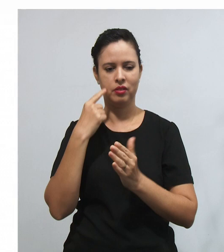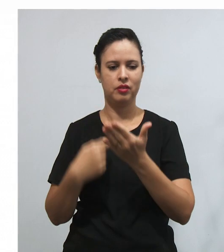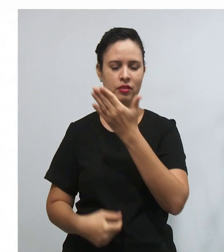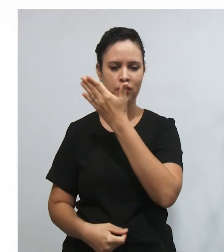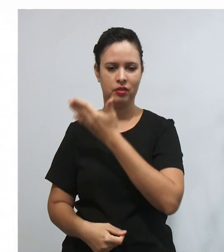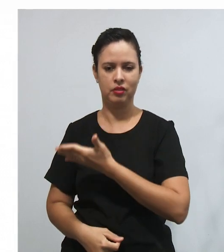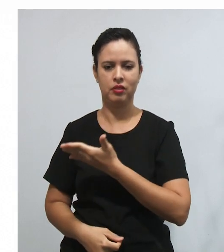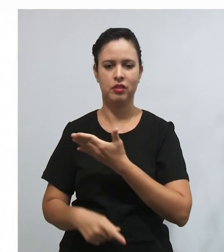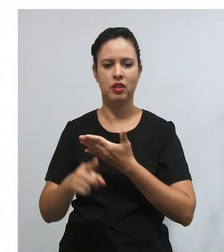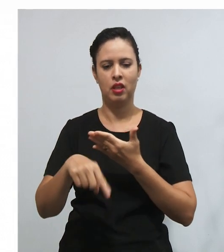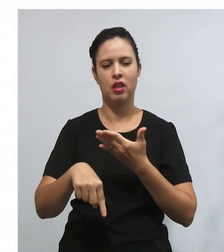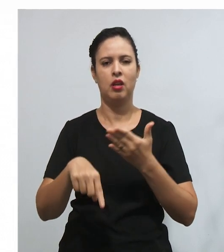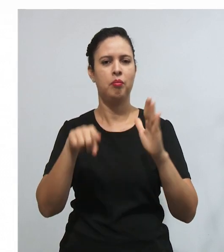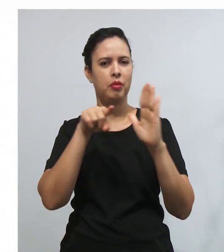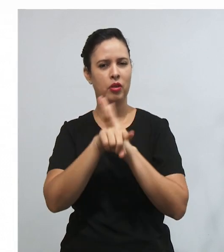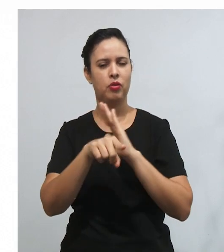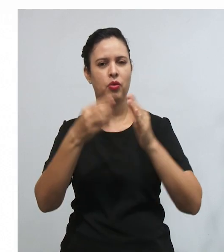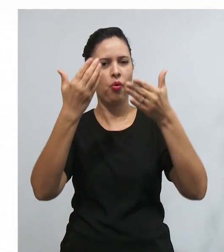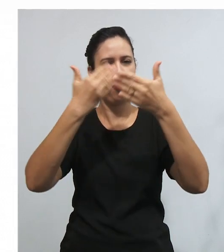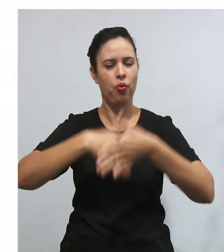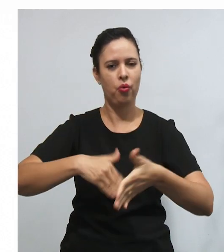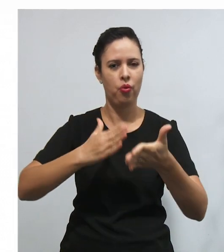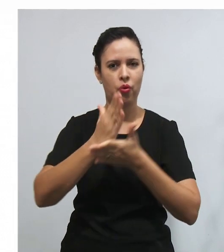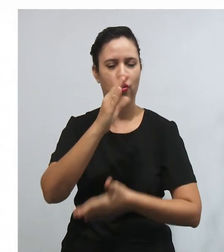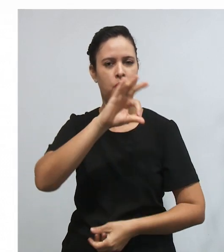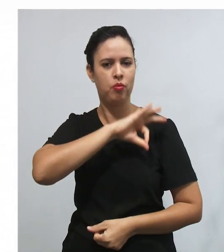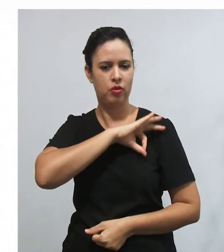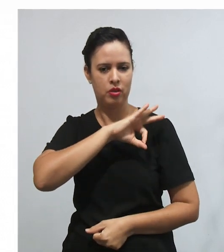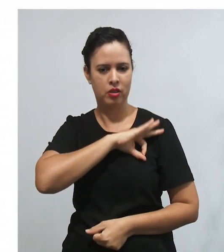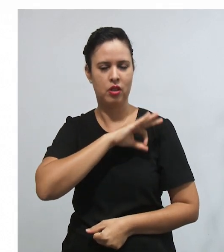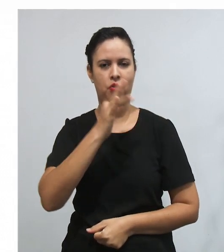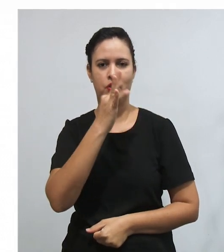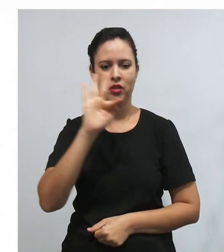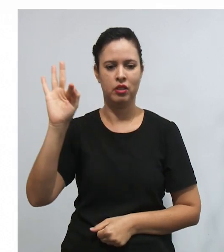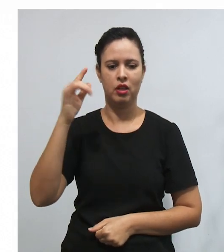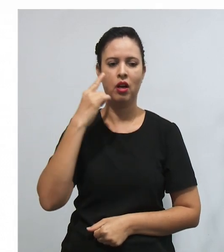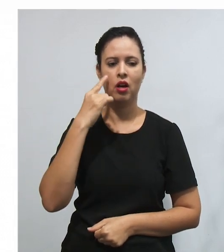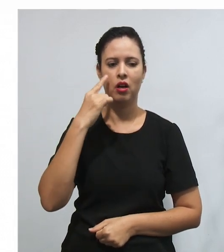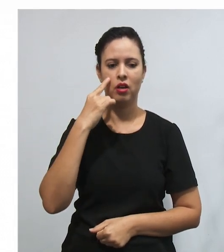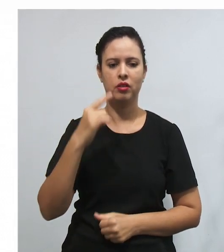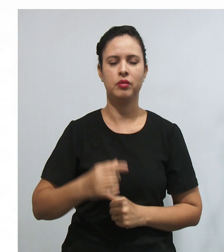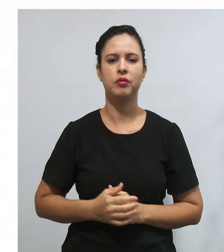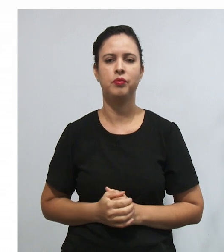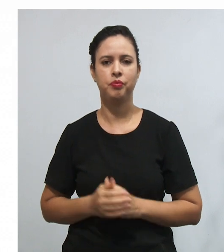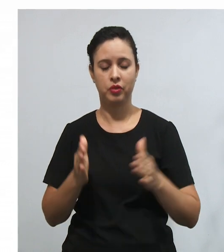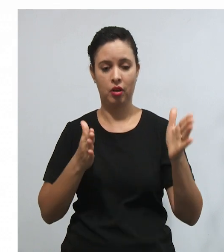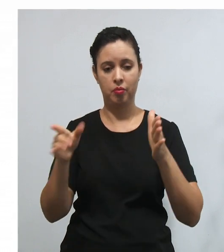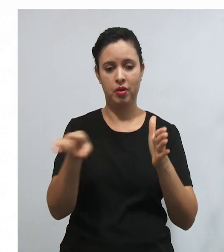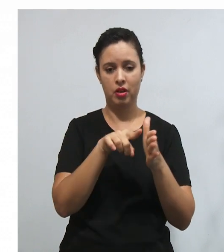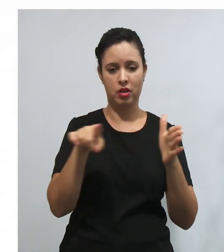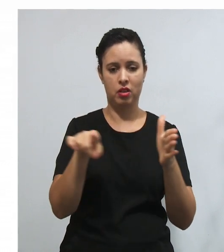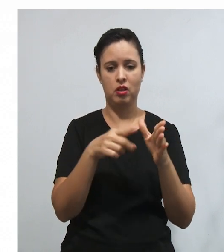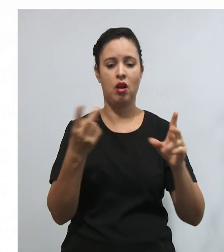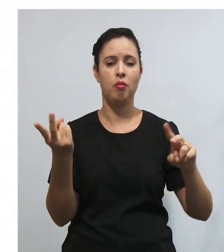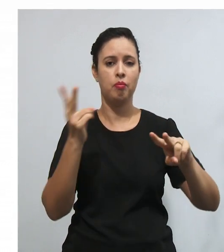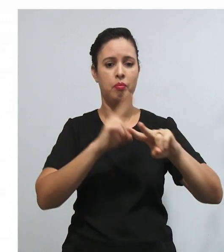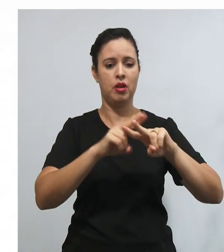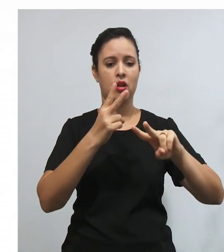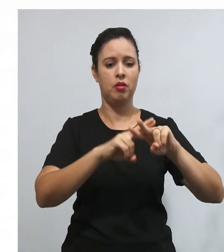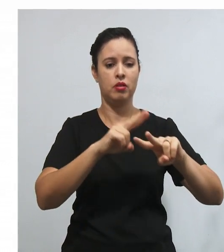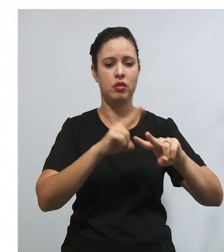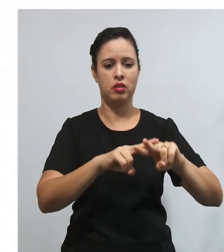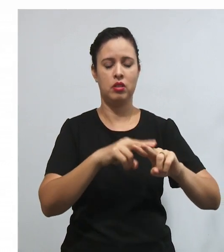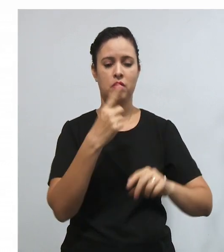da Polícia Federal, né? Considere que a Polícia Federal tenha registrado em determinado período a prisão de